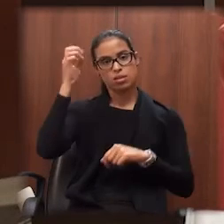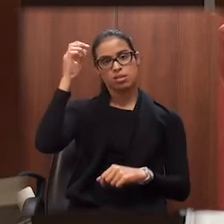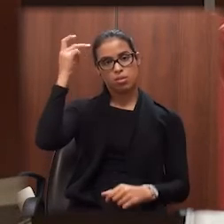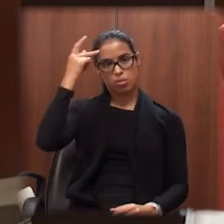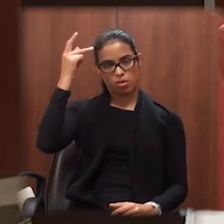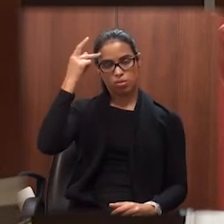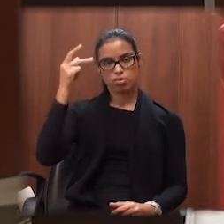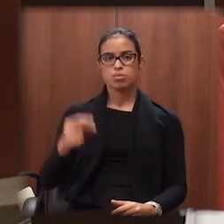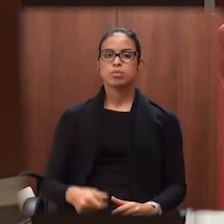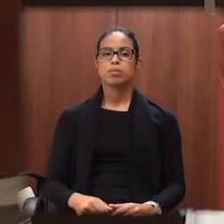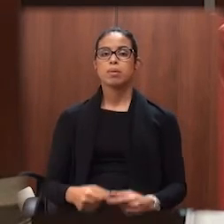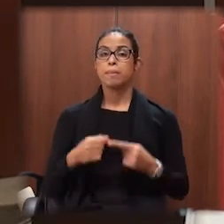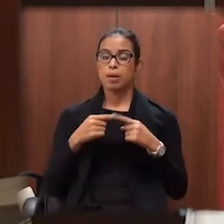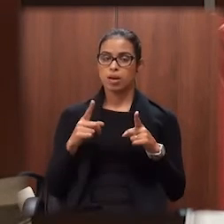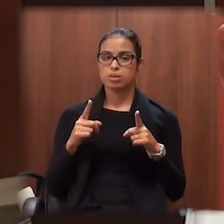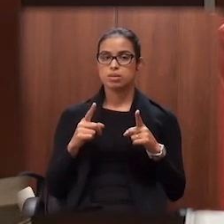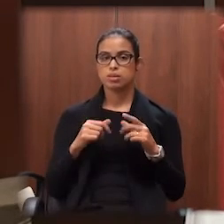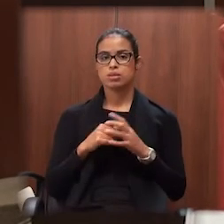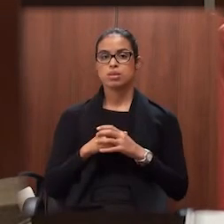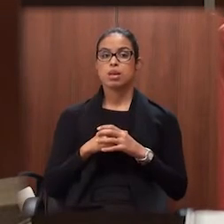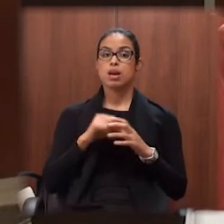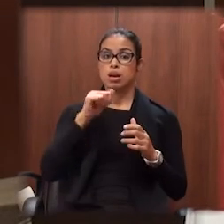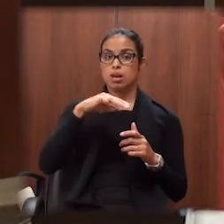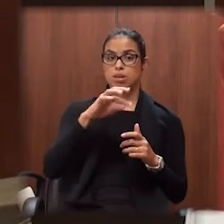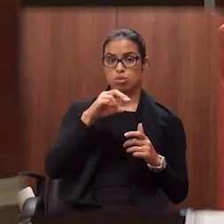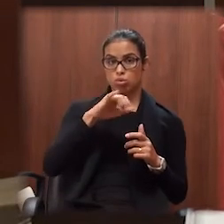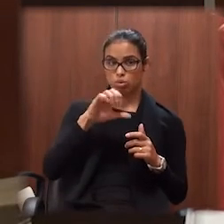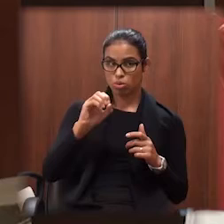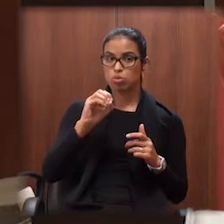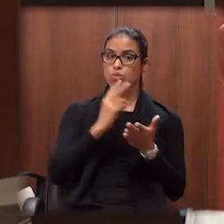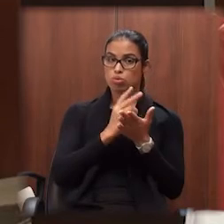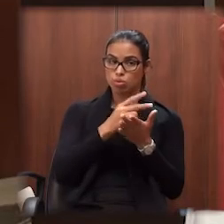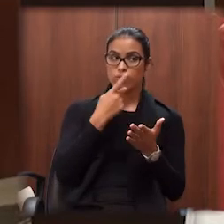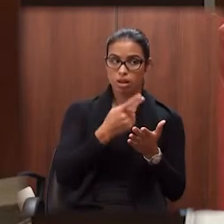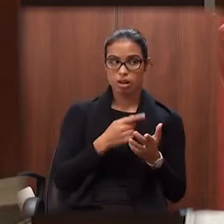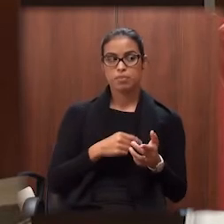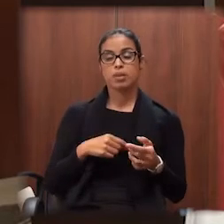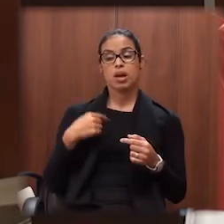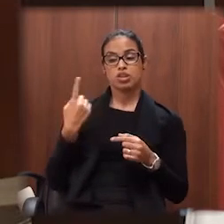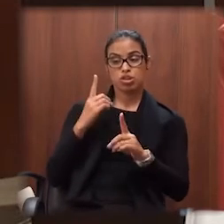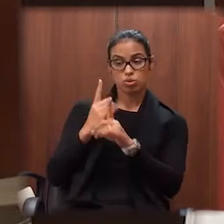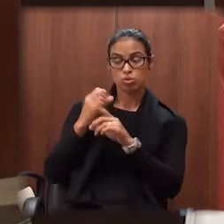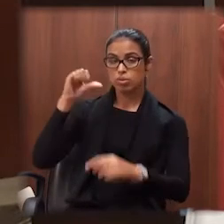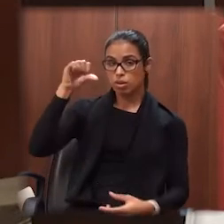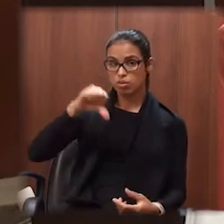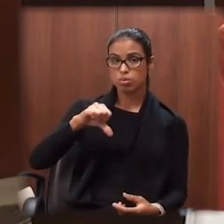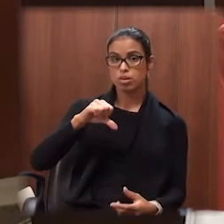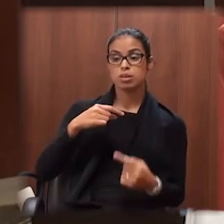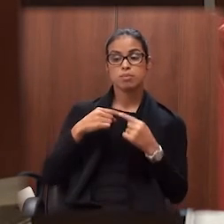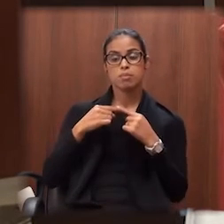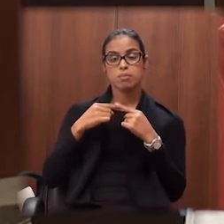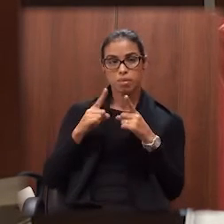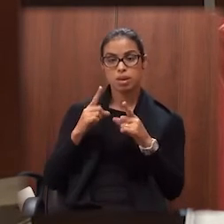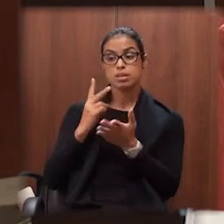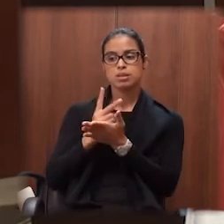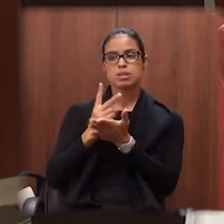Paulo. Porém, diz Antônio Gramsci, pessimistas no diagnóstico, mas